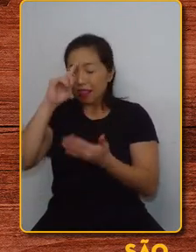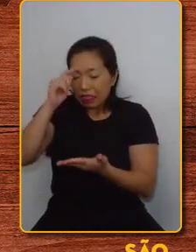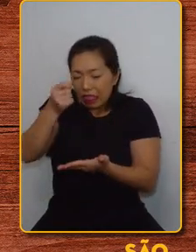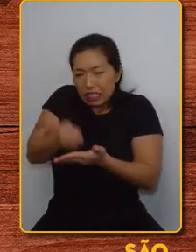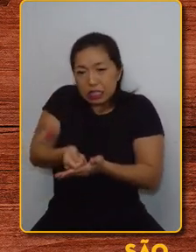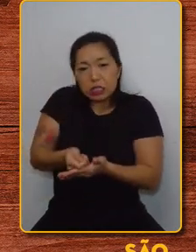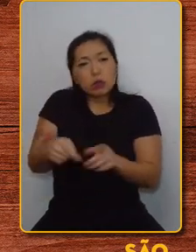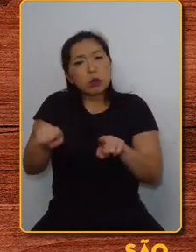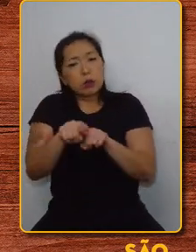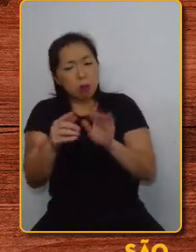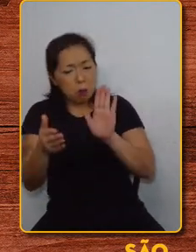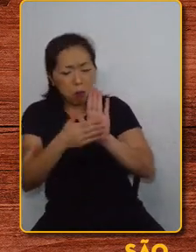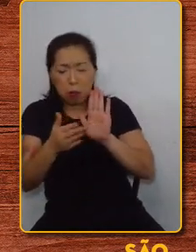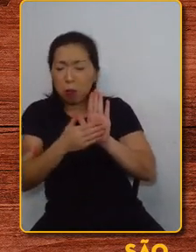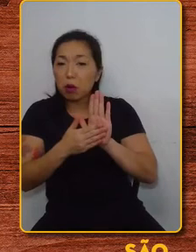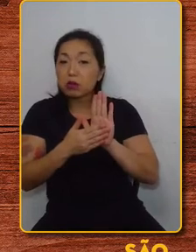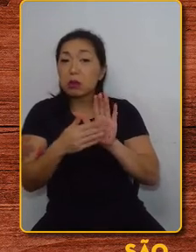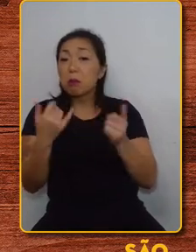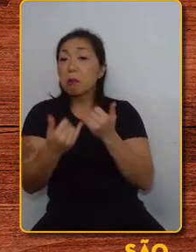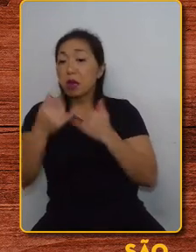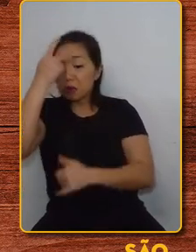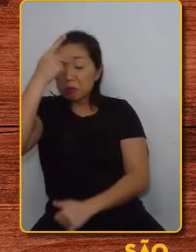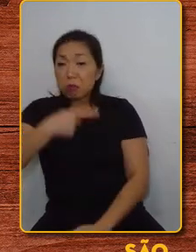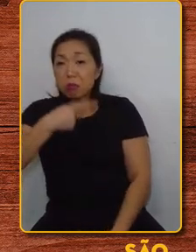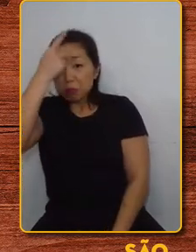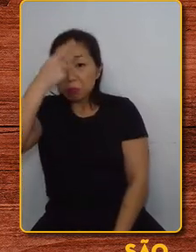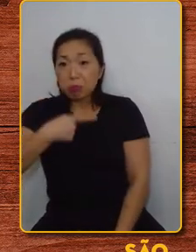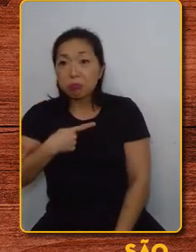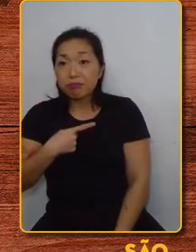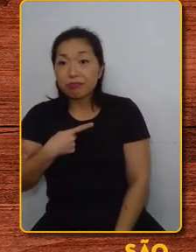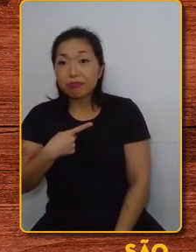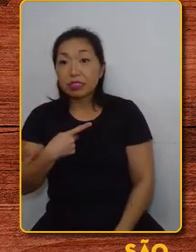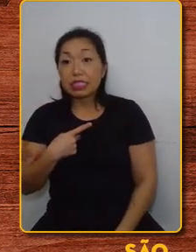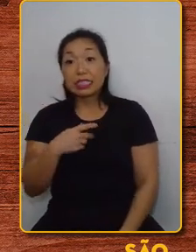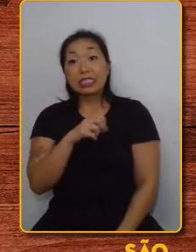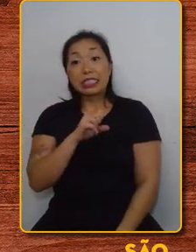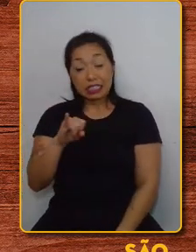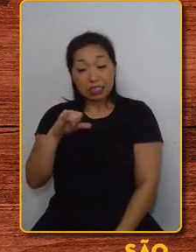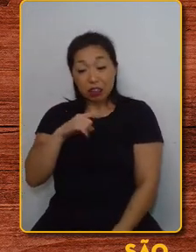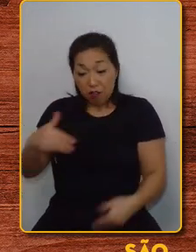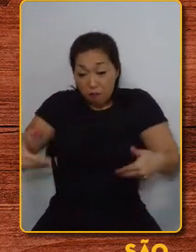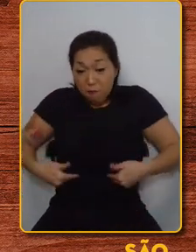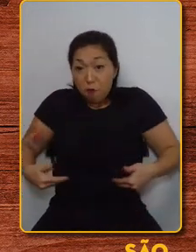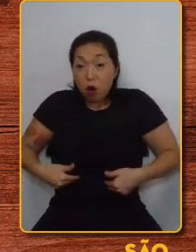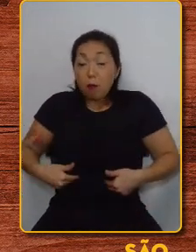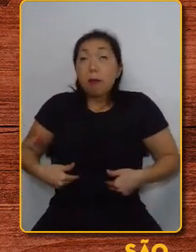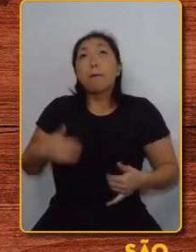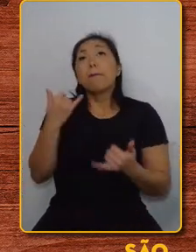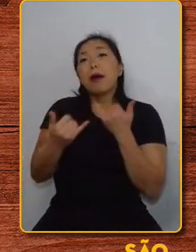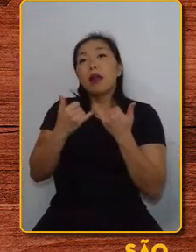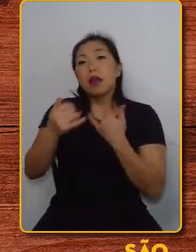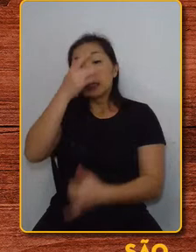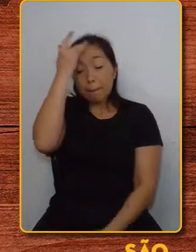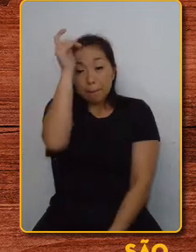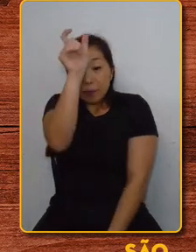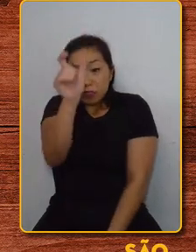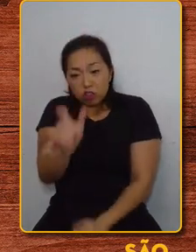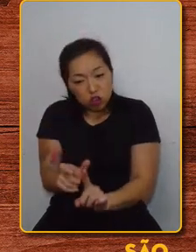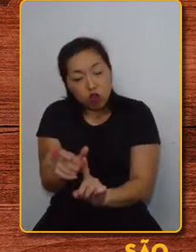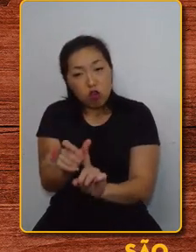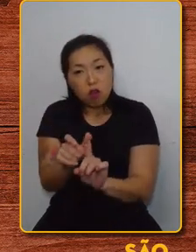existe fome para aquele indivíduo, é que ele não trabalhou o suficiente. Esse discurso ainda muito em voga de um